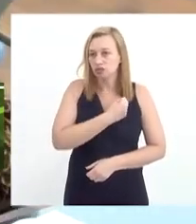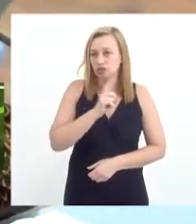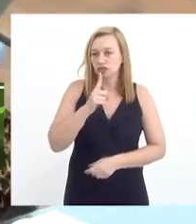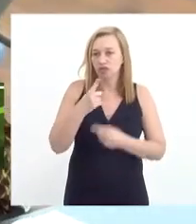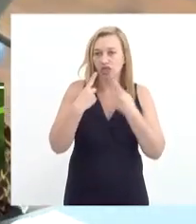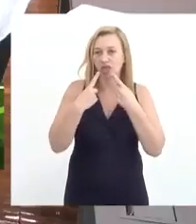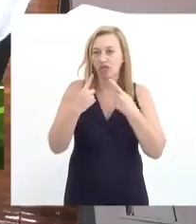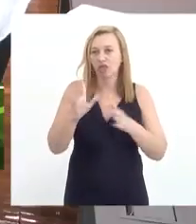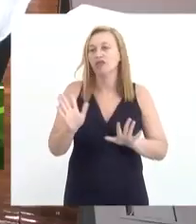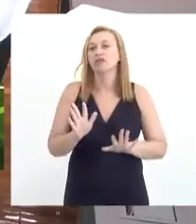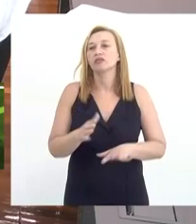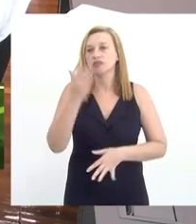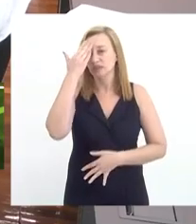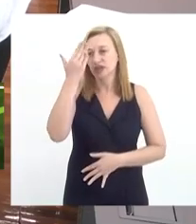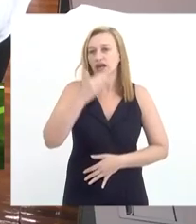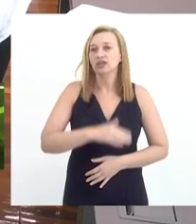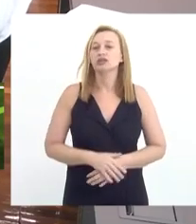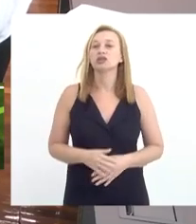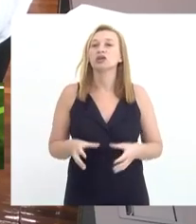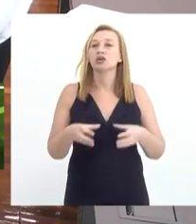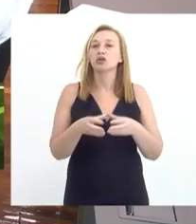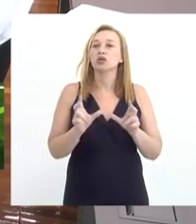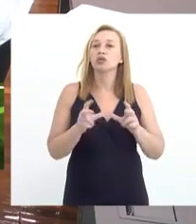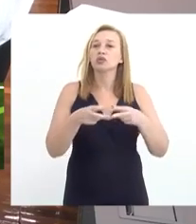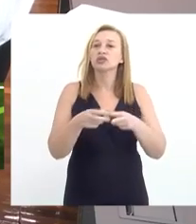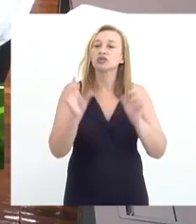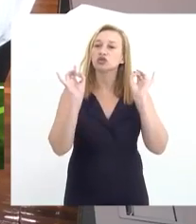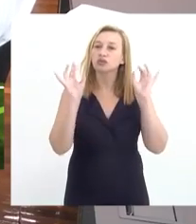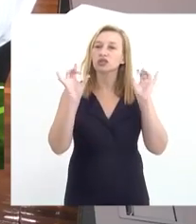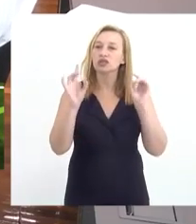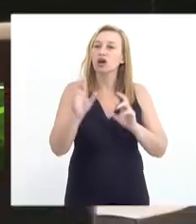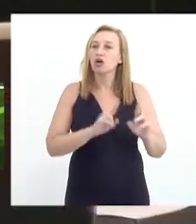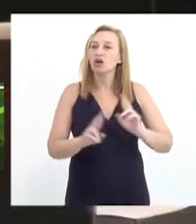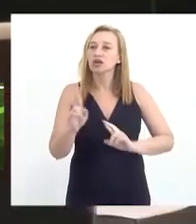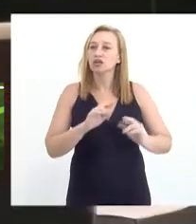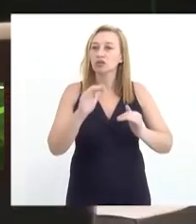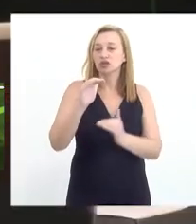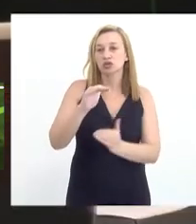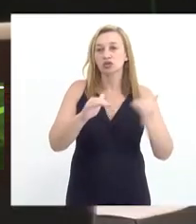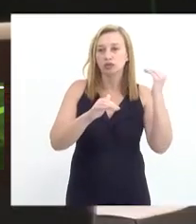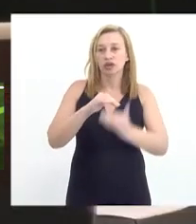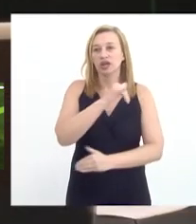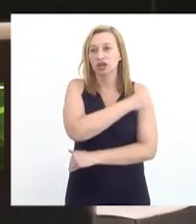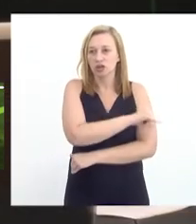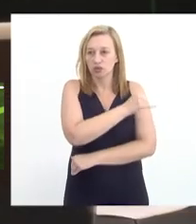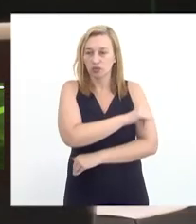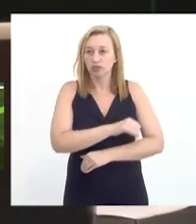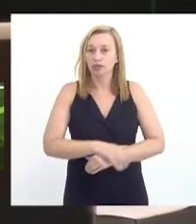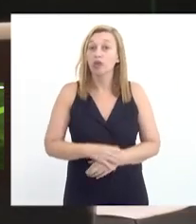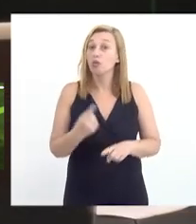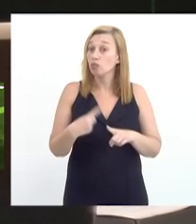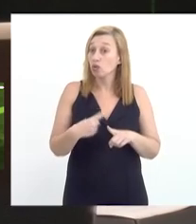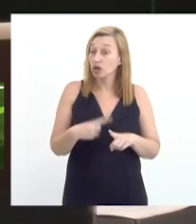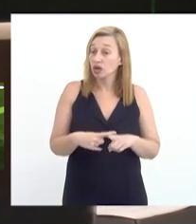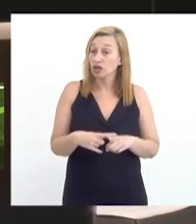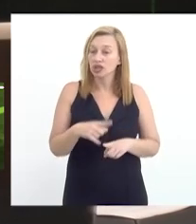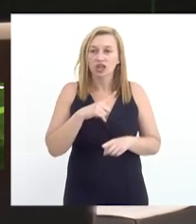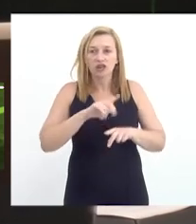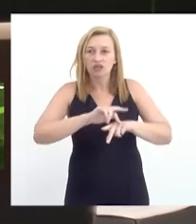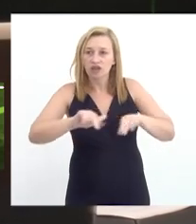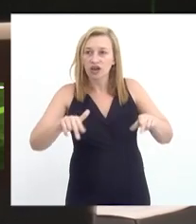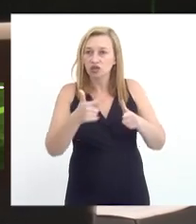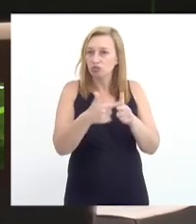Não Obrigado Nós estamos fazendo Uma comissão especial Em relação ao supera Porque tem Muitos